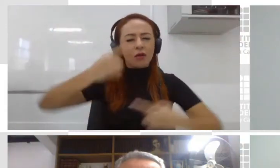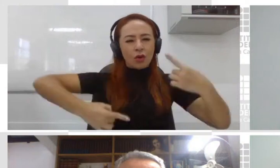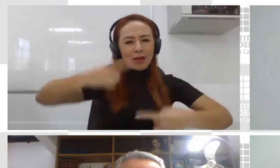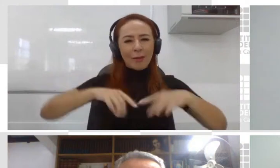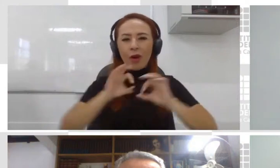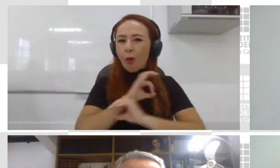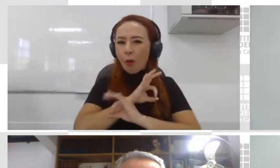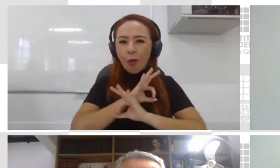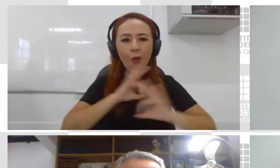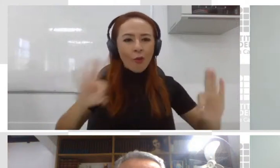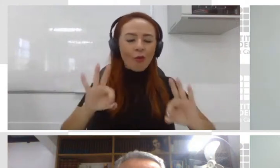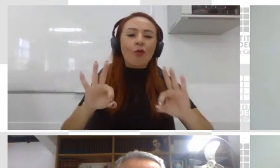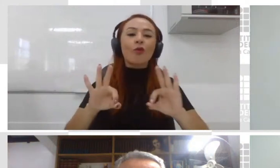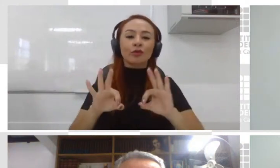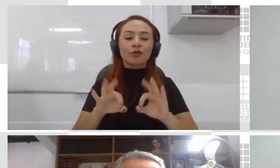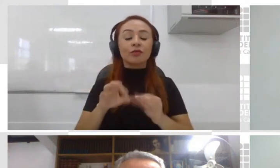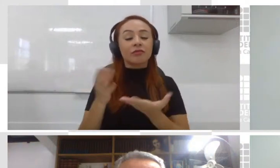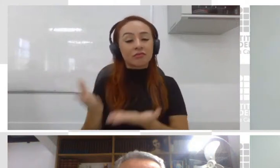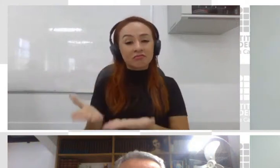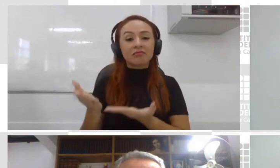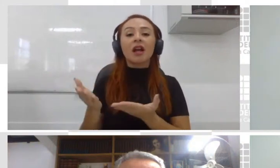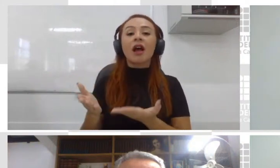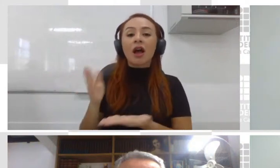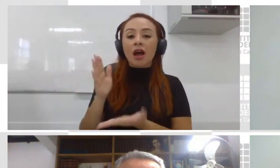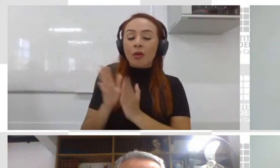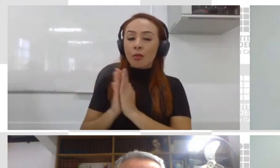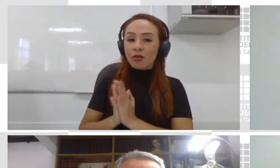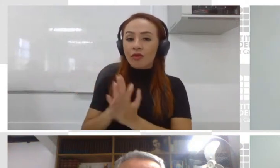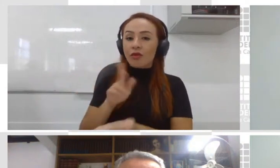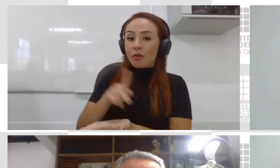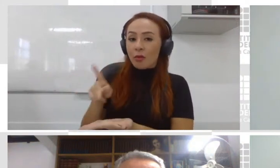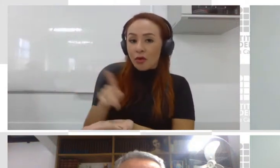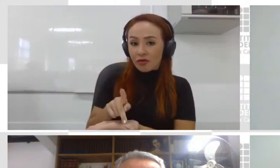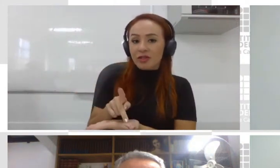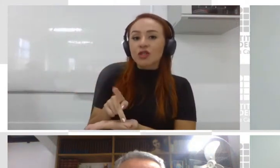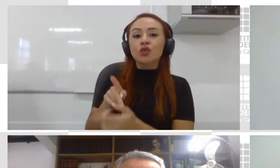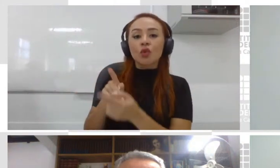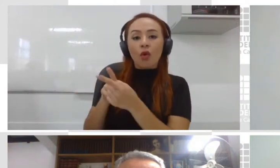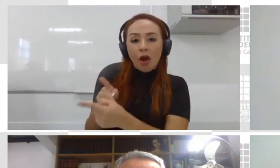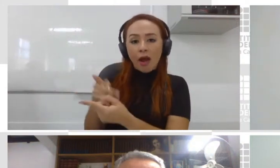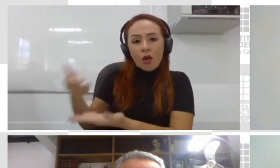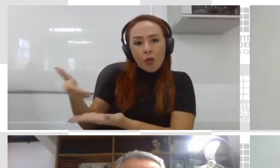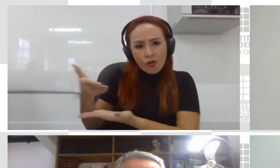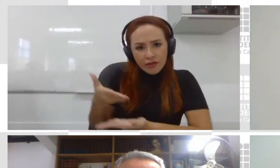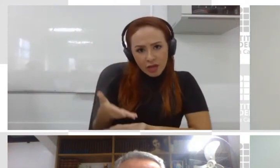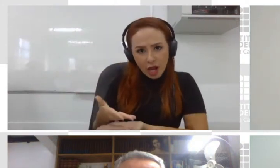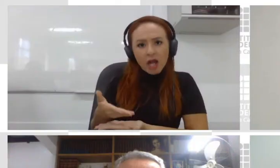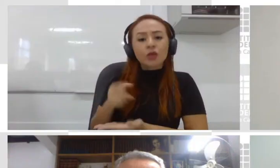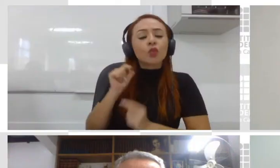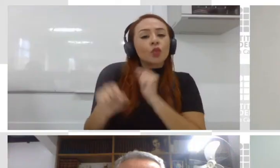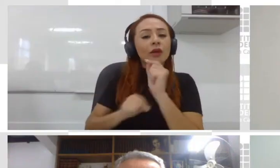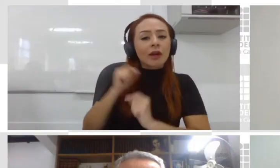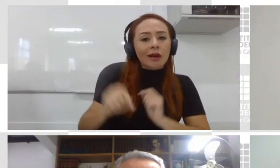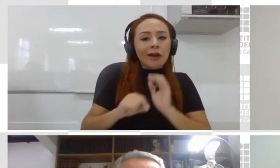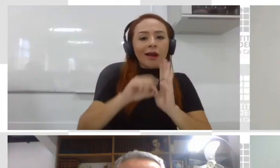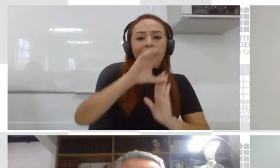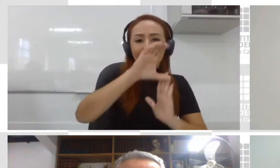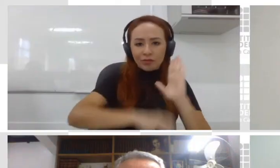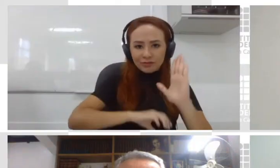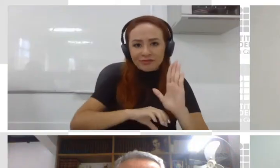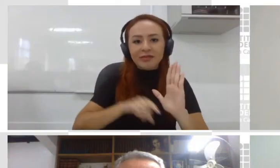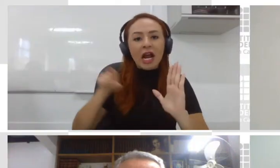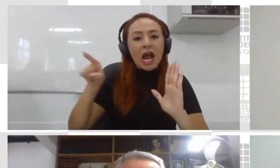professor Luiz César Marques Filho tem graduação em Ciências Sociais pela Universidade Estadual de Campinas